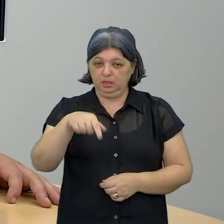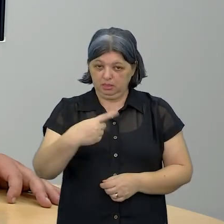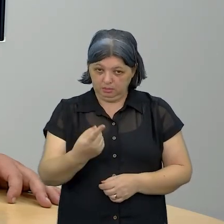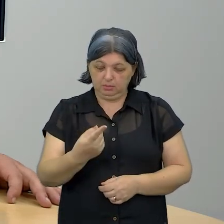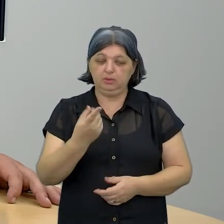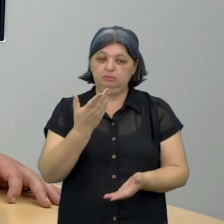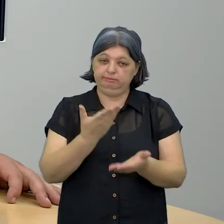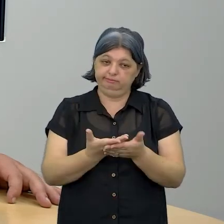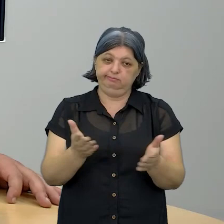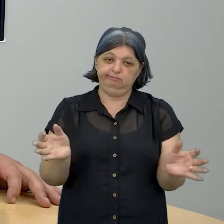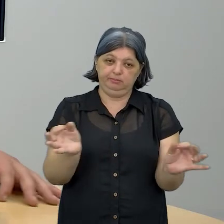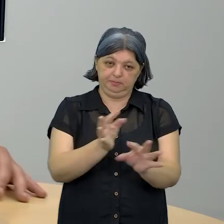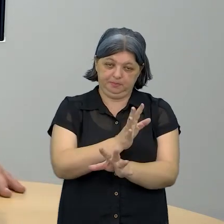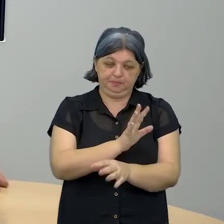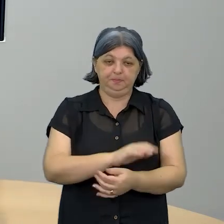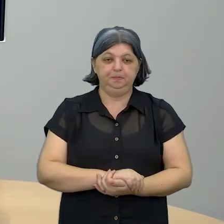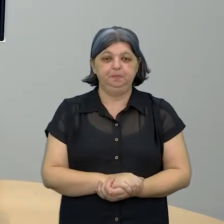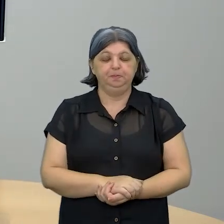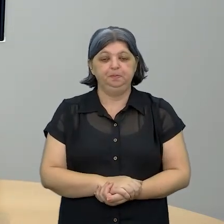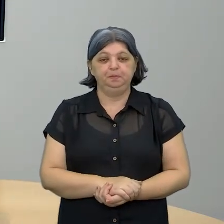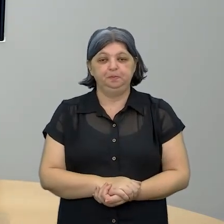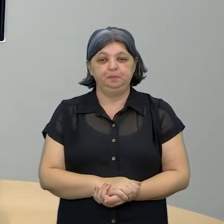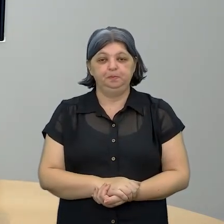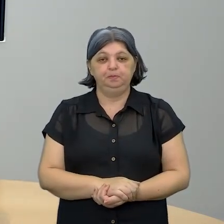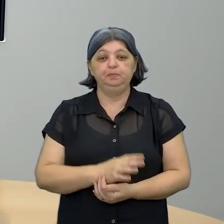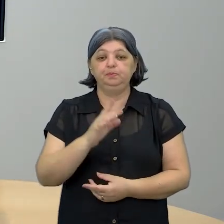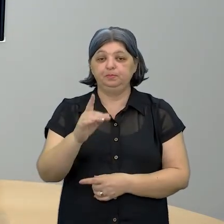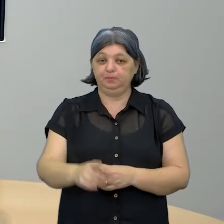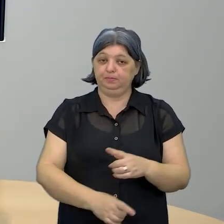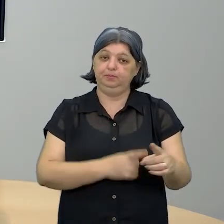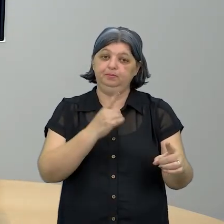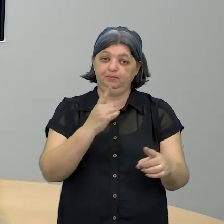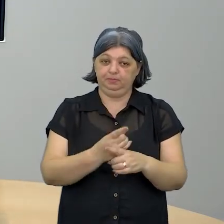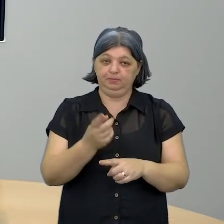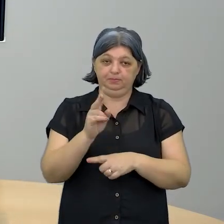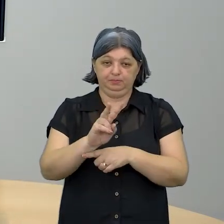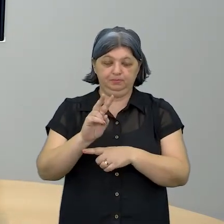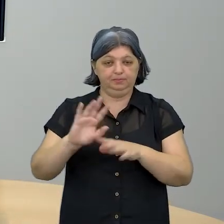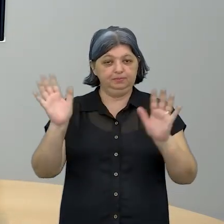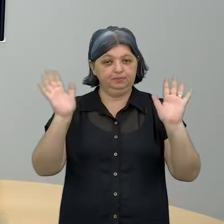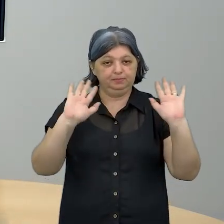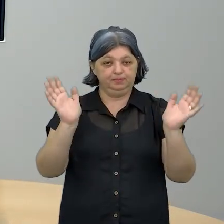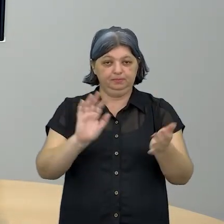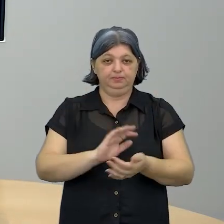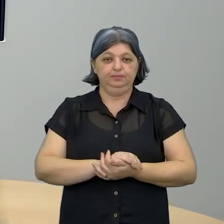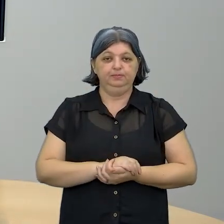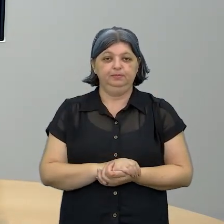aprofundamento, tá ok? Então, até a próxima e se cuidem. Tchau, tchau.